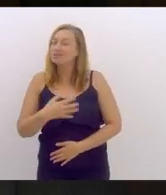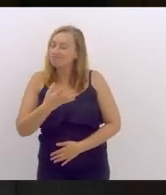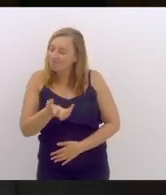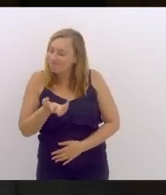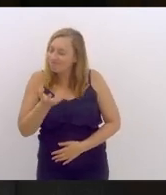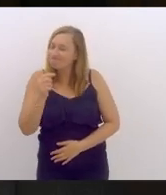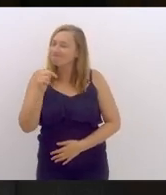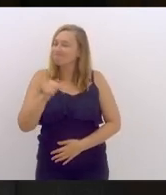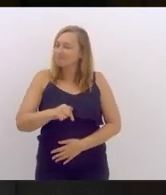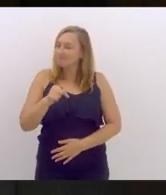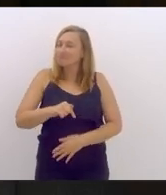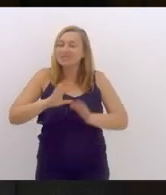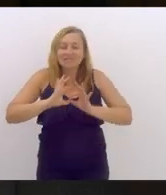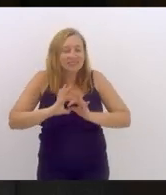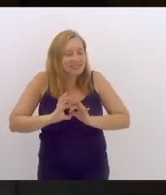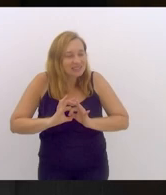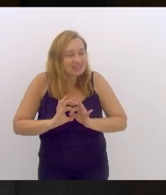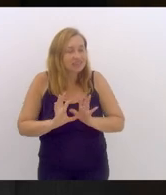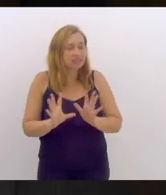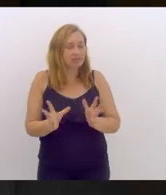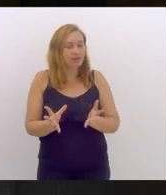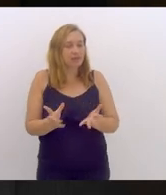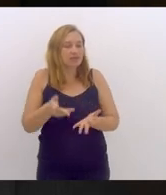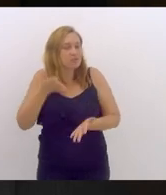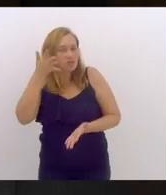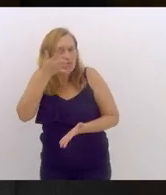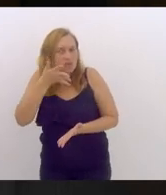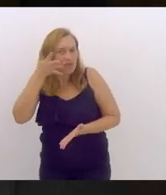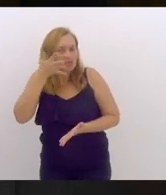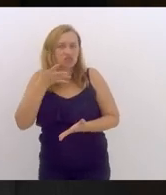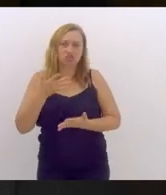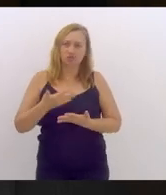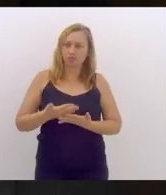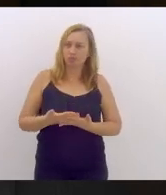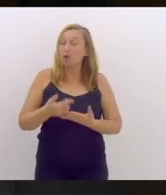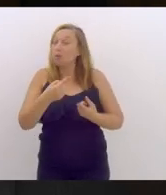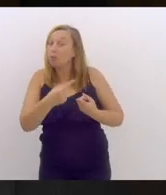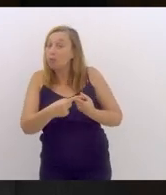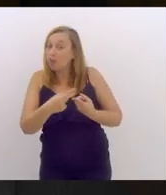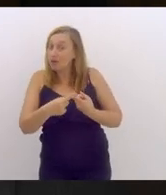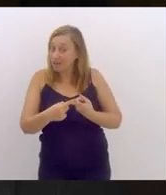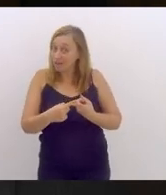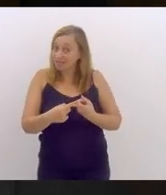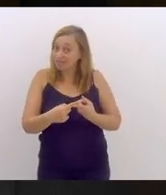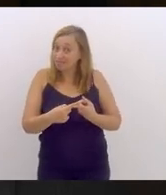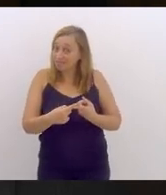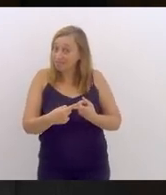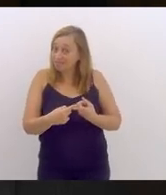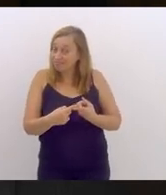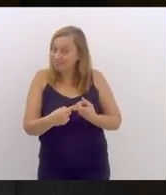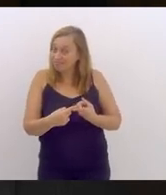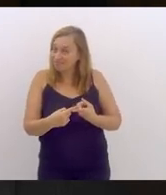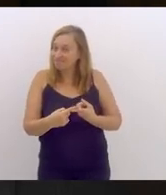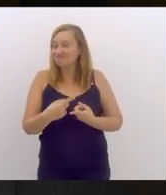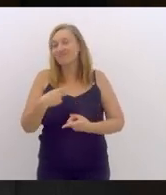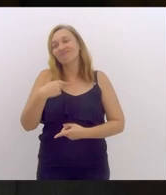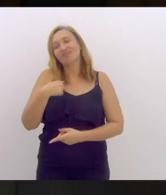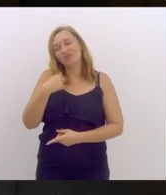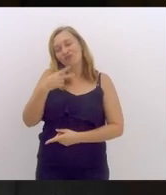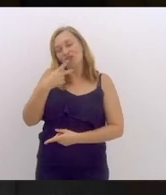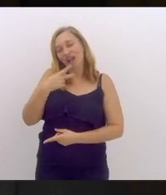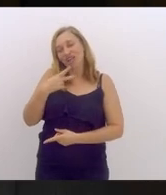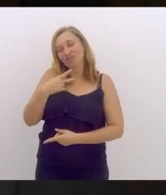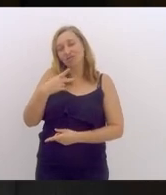que deixar essa mensagem porque de alguma forma venho falando sobre